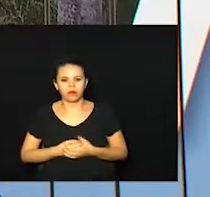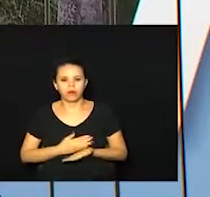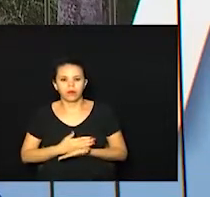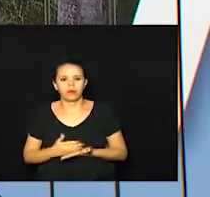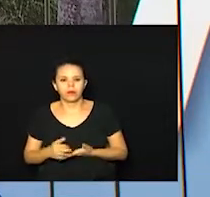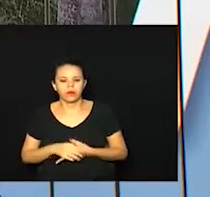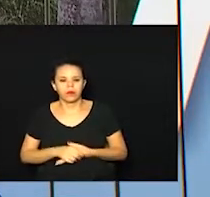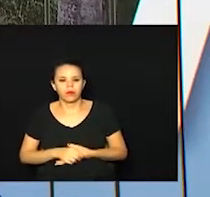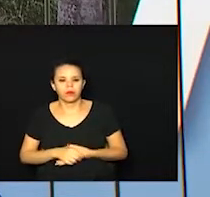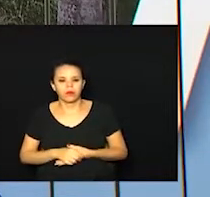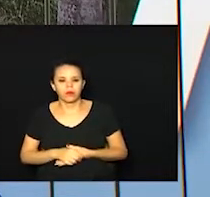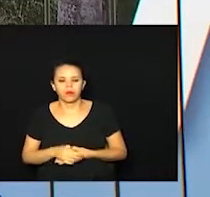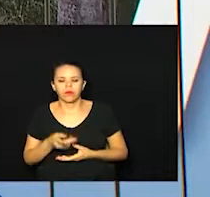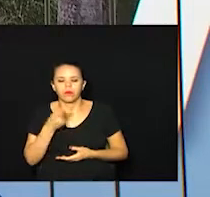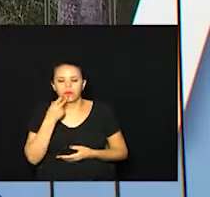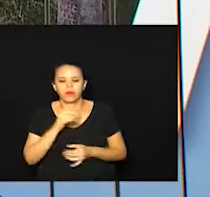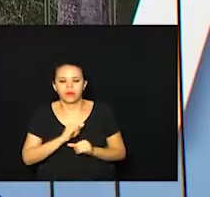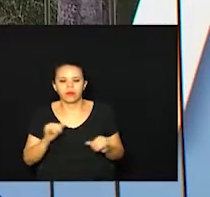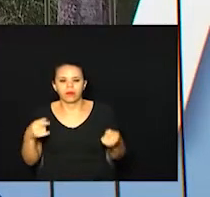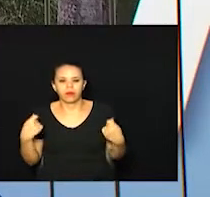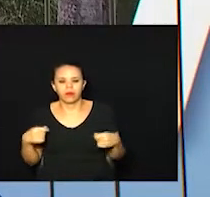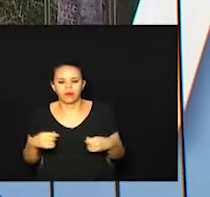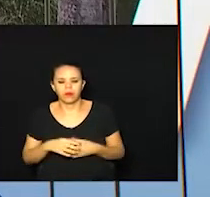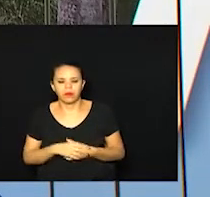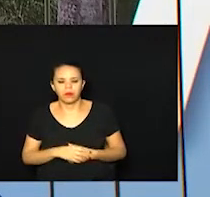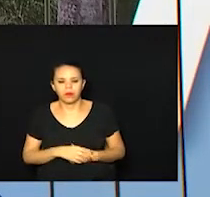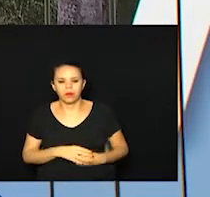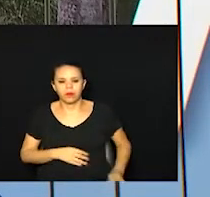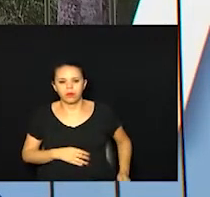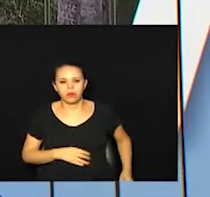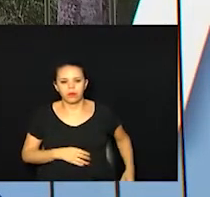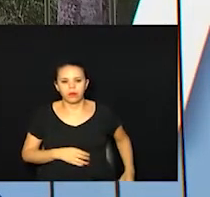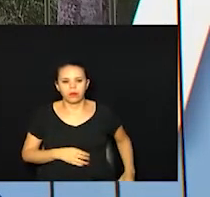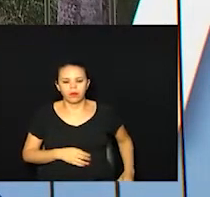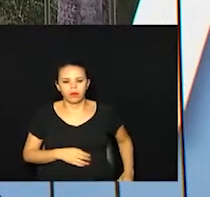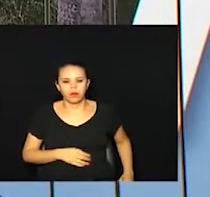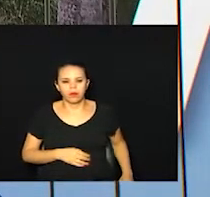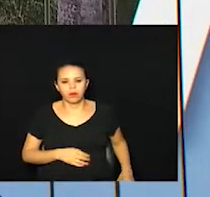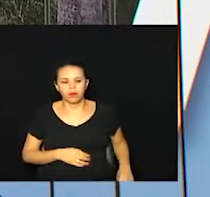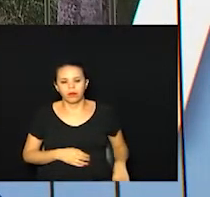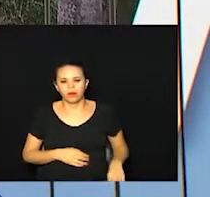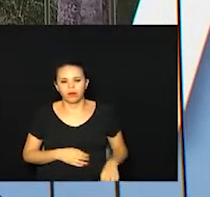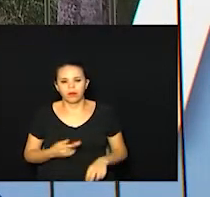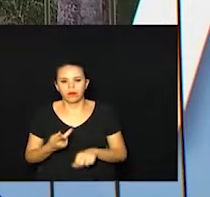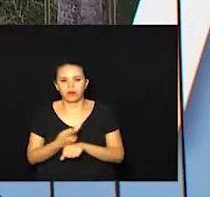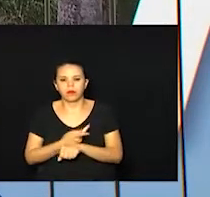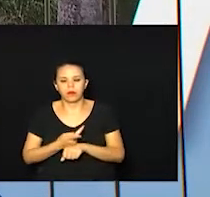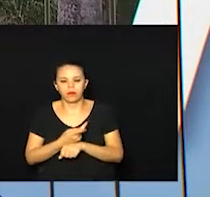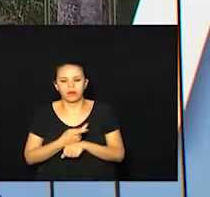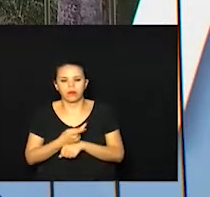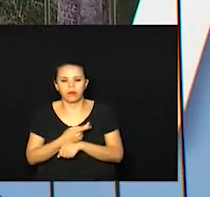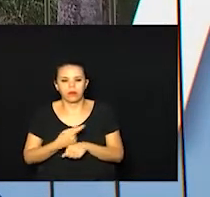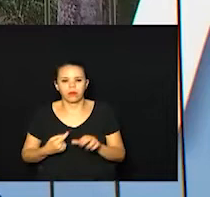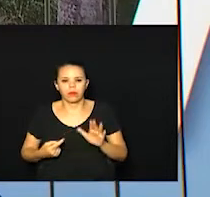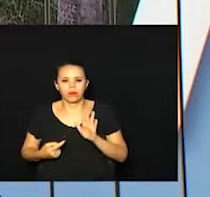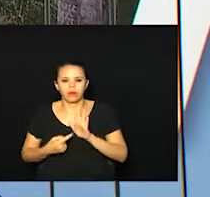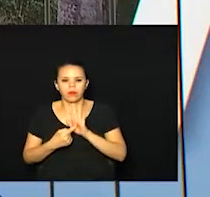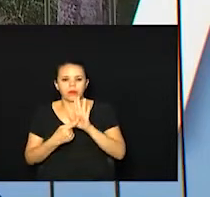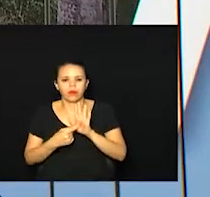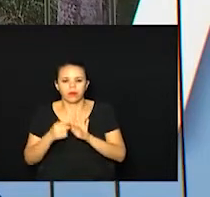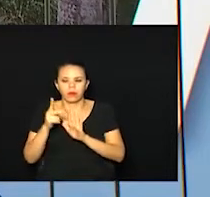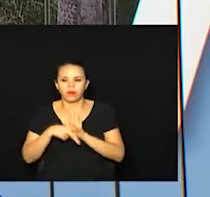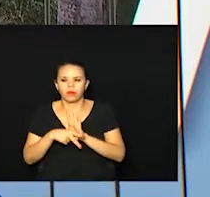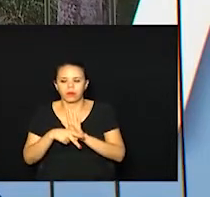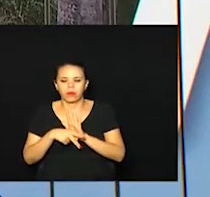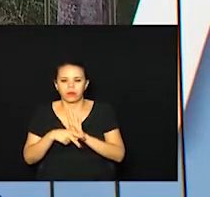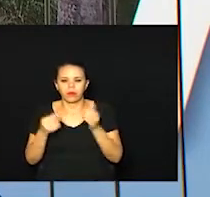início já se dizia que era necessário, nós então procuramos apresentar esse projeto